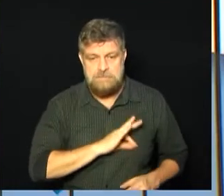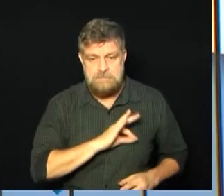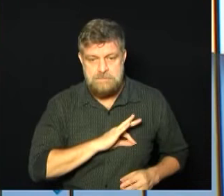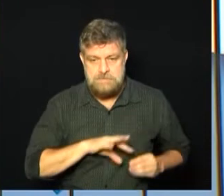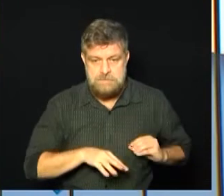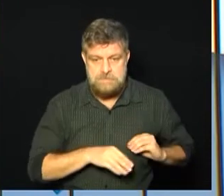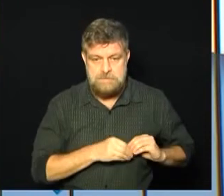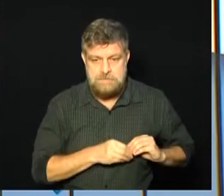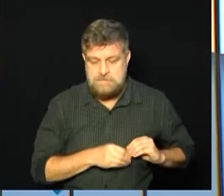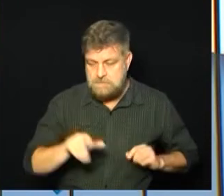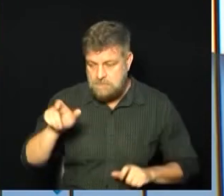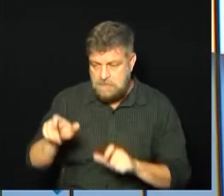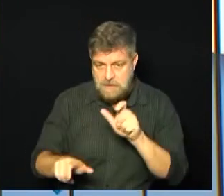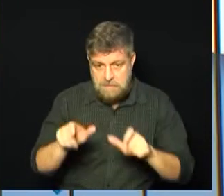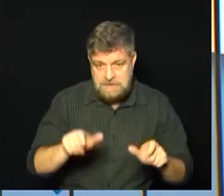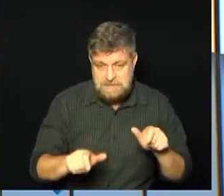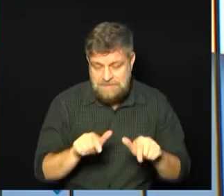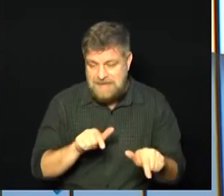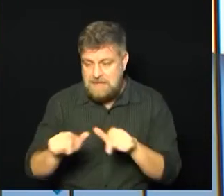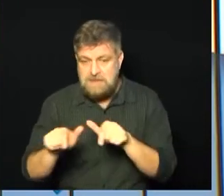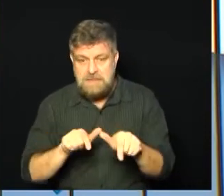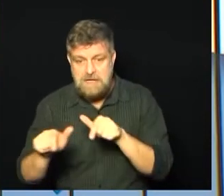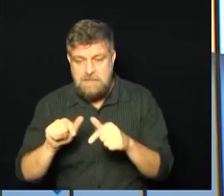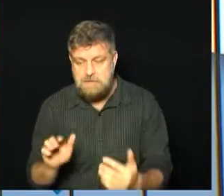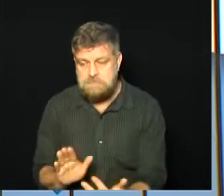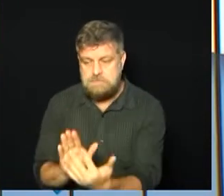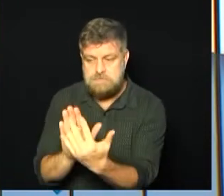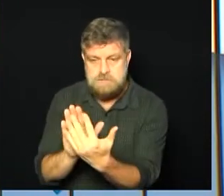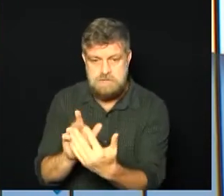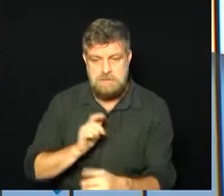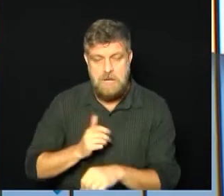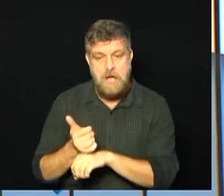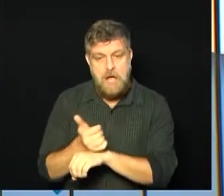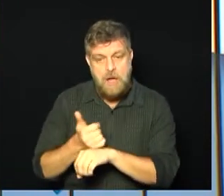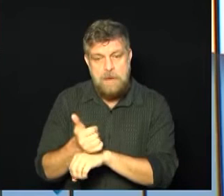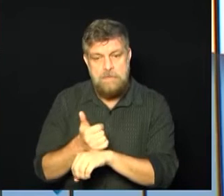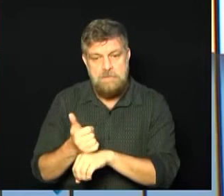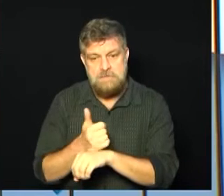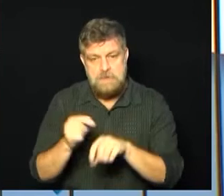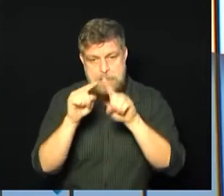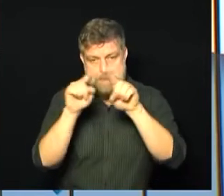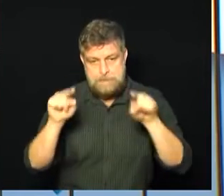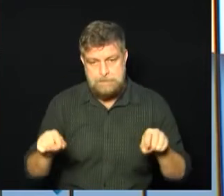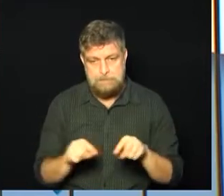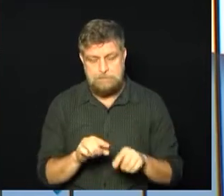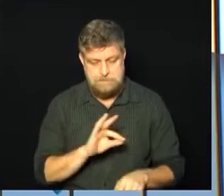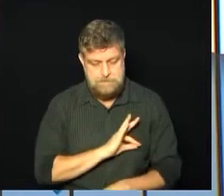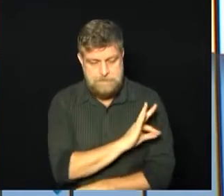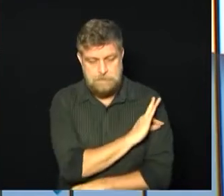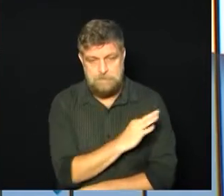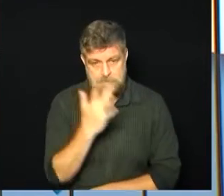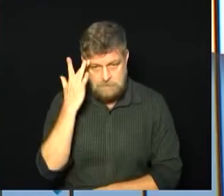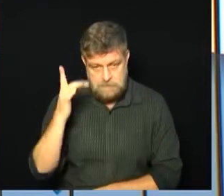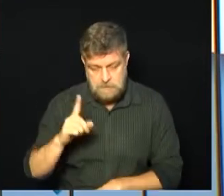de condições de operacionalidade ostensiva aos profissionais do quadro da GM. Então, amanhã,